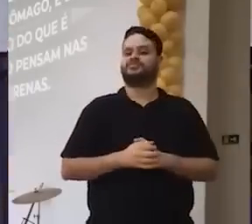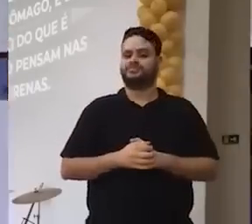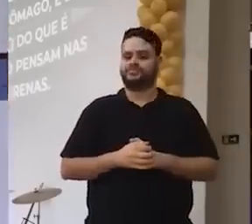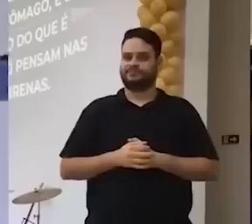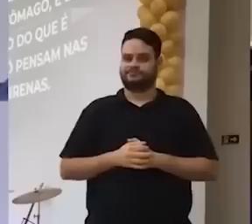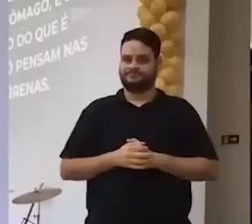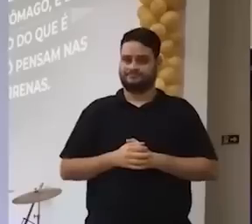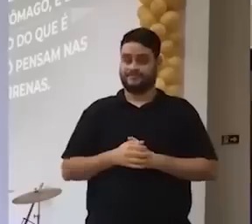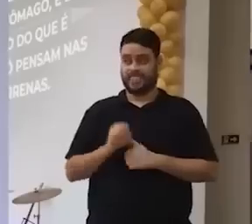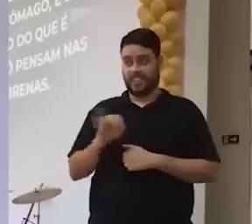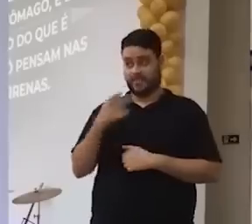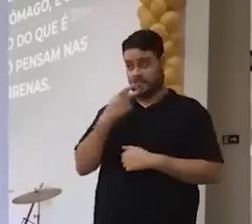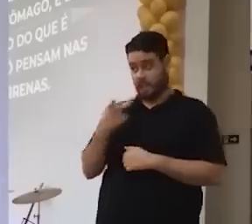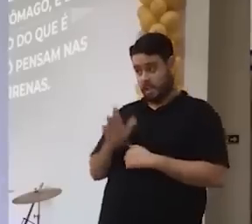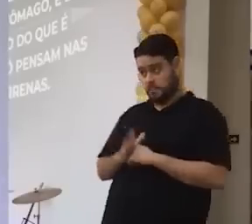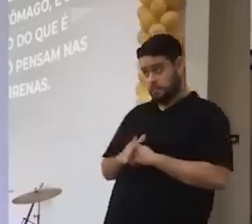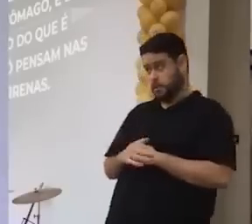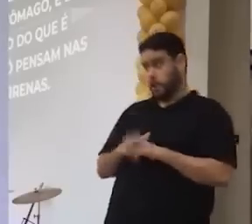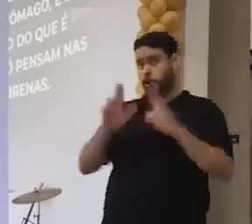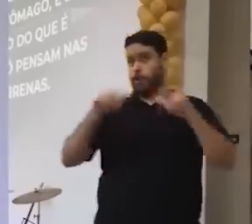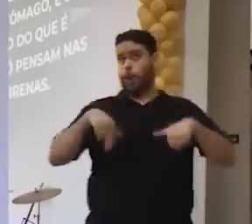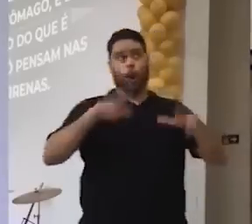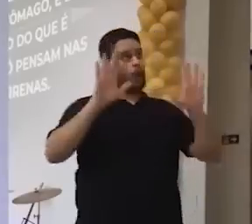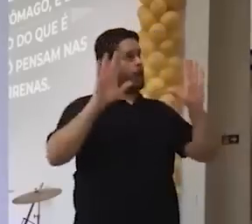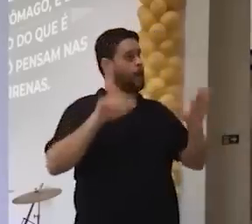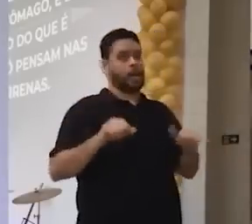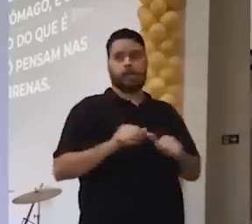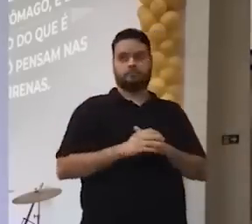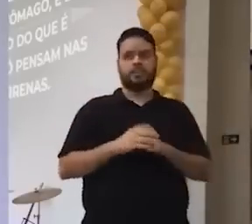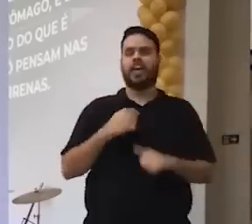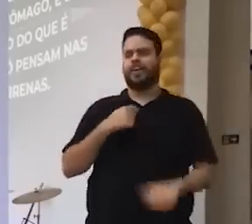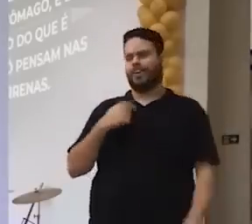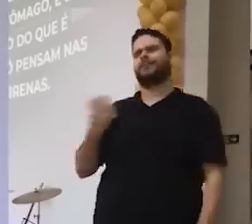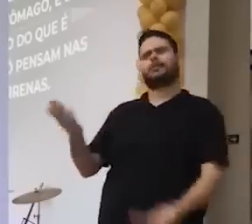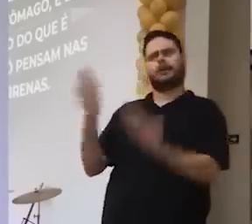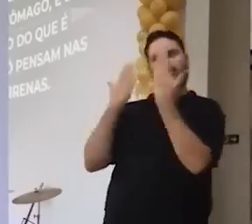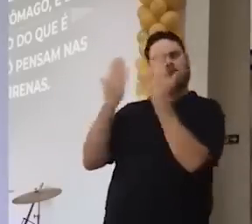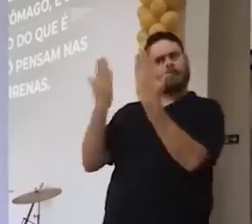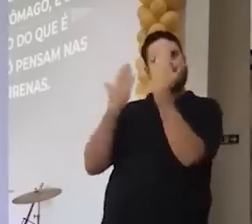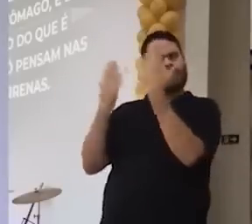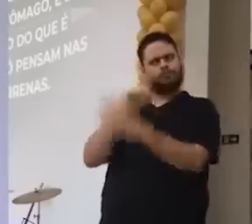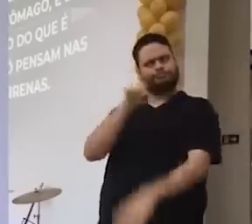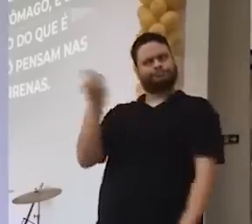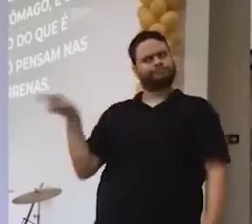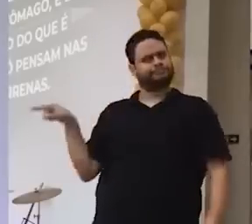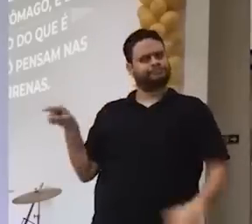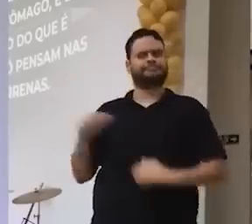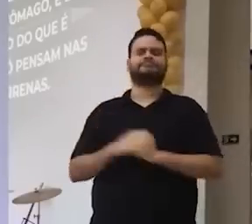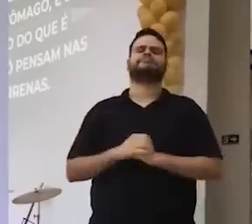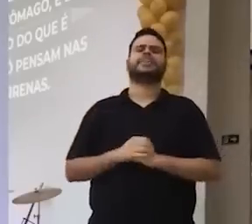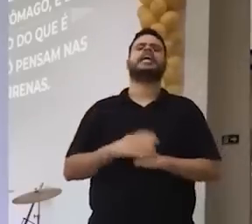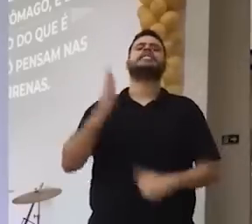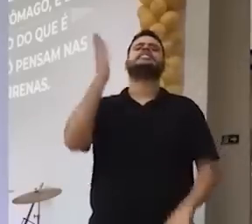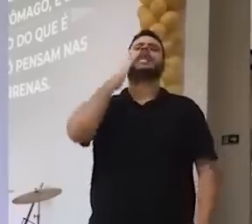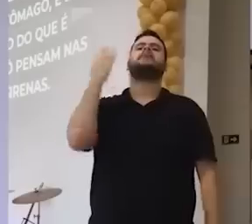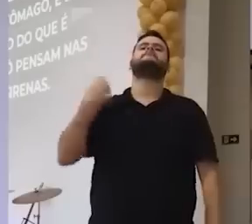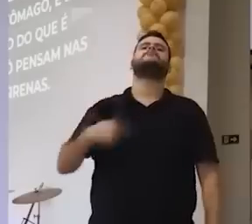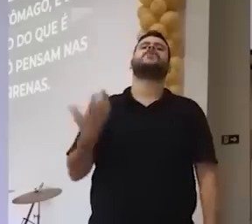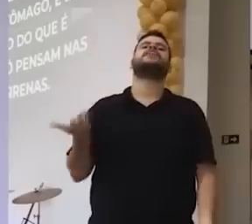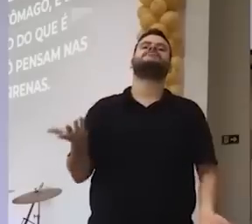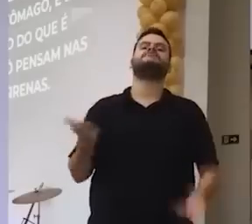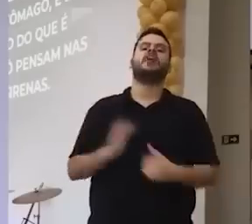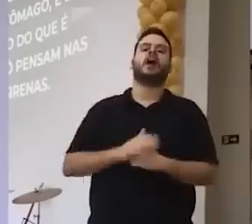Bom, se vocês falarem para mim que nunca, eu vou duvidar da honestidade de vocês. Sabe por quê? As pessoas brigam por causa de